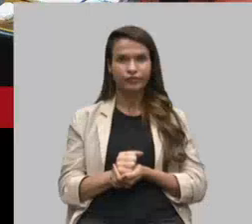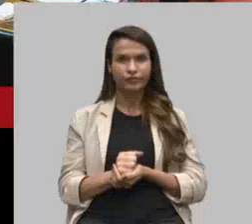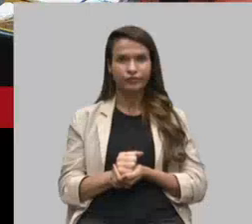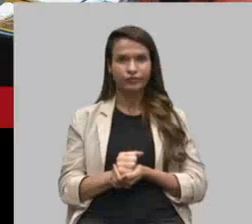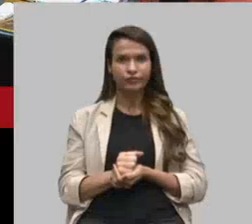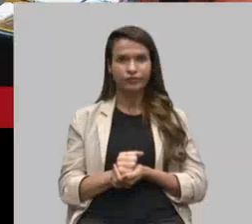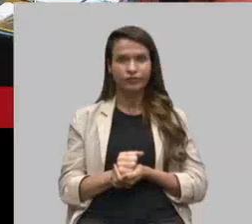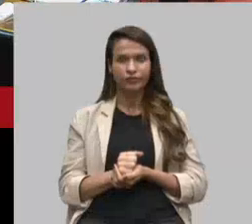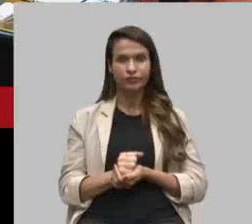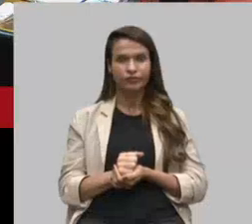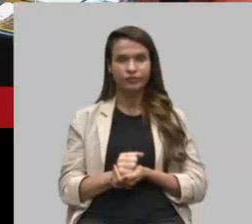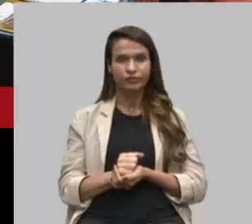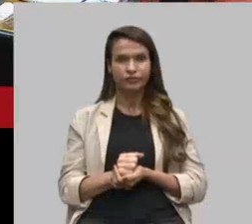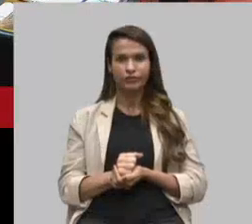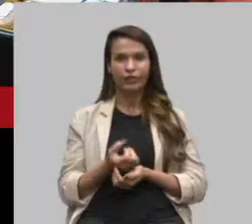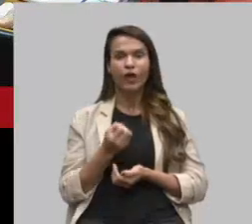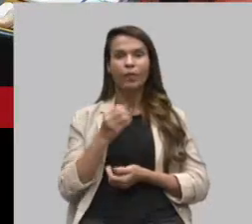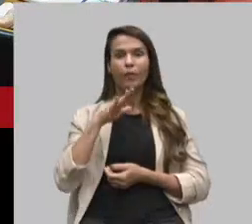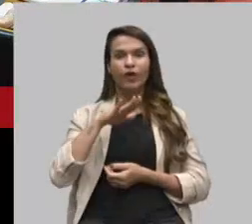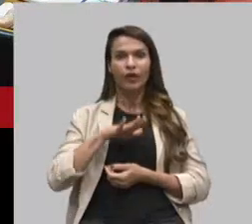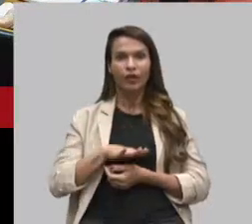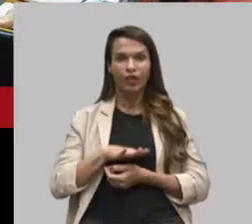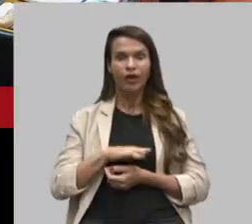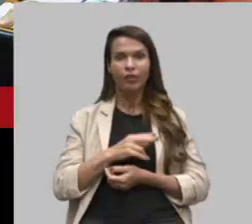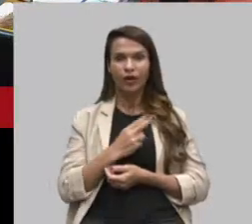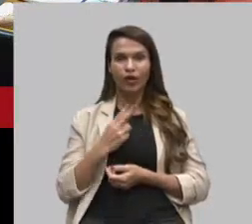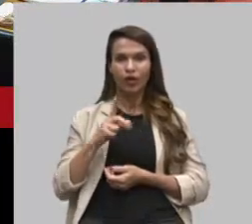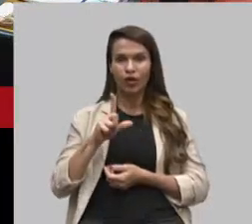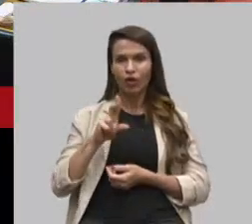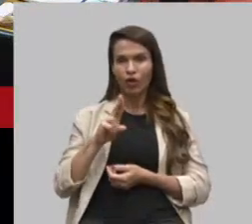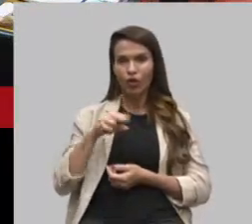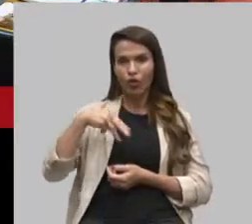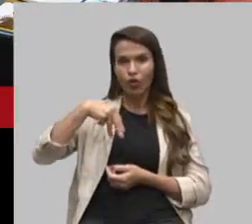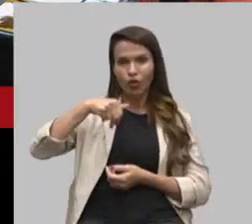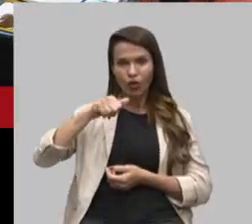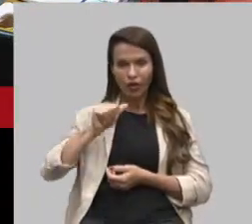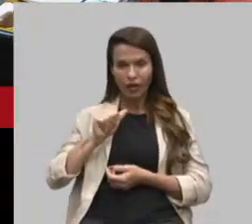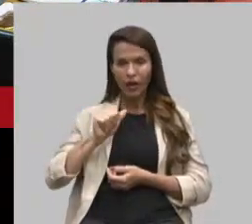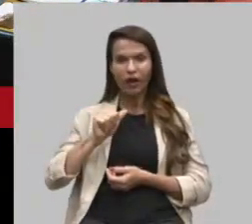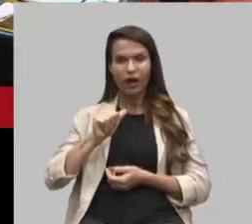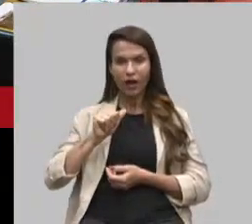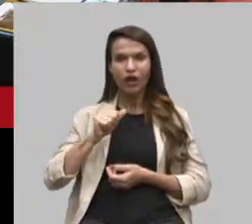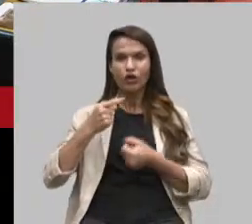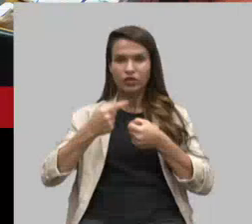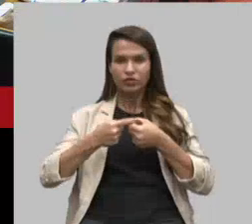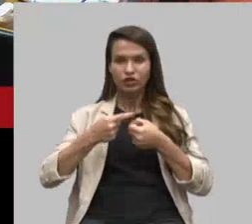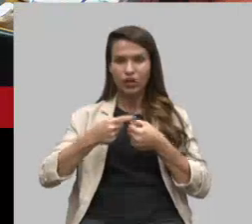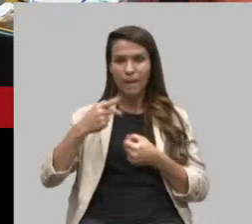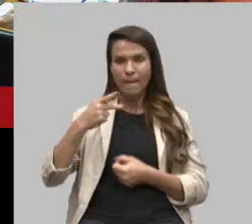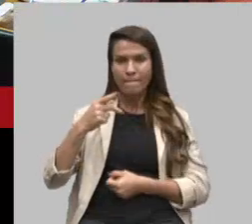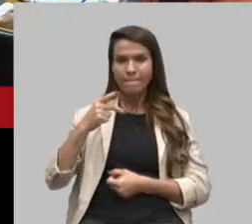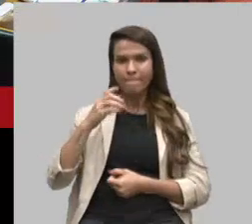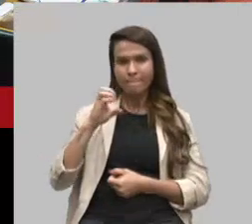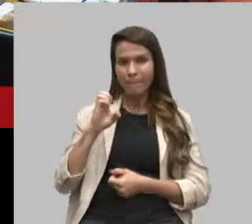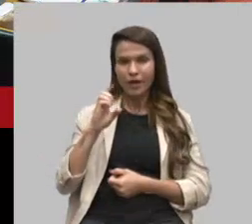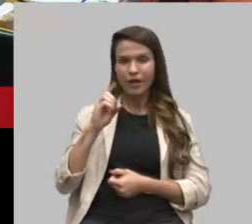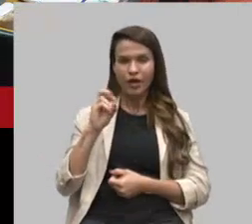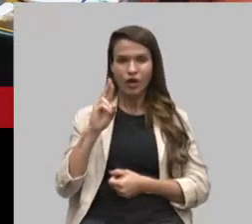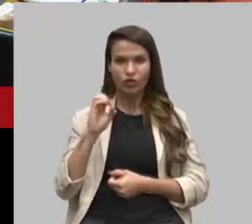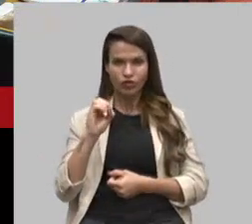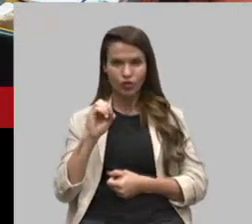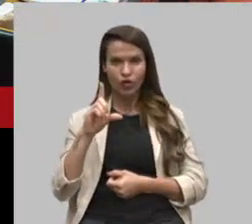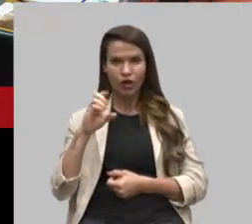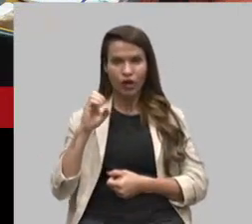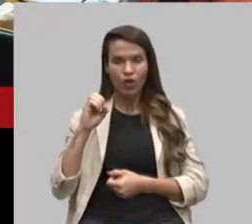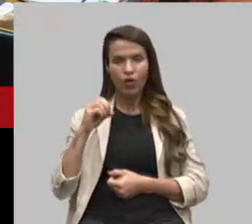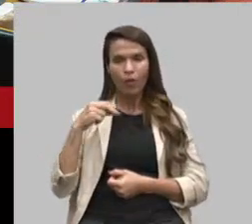Luna Boa tarde gente o meu nomea eu sou deed eu venho em defesa como uma